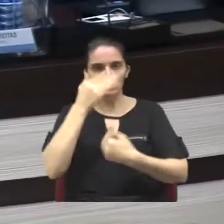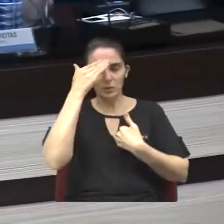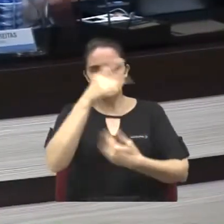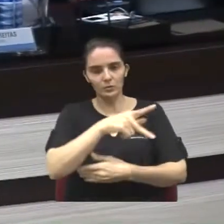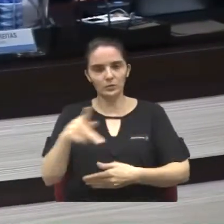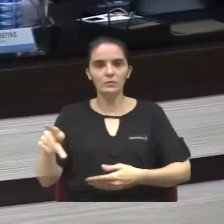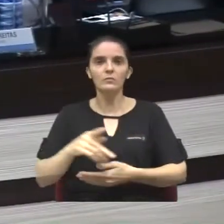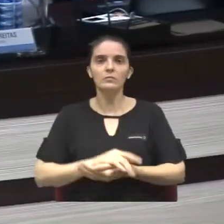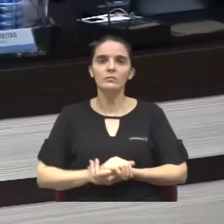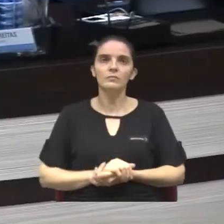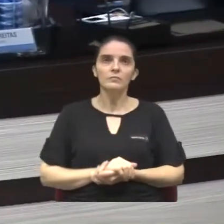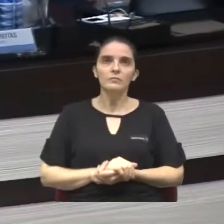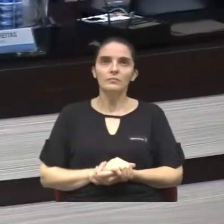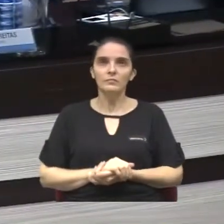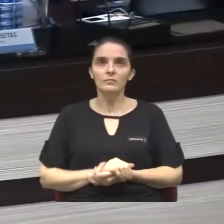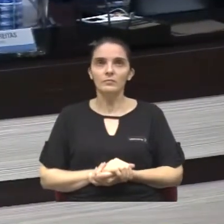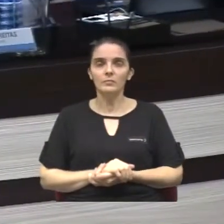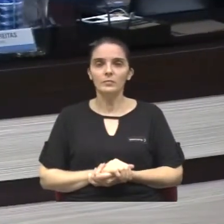Desejo discutir, presidente.